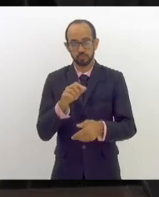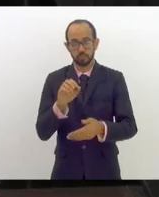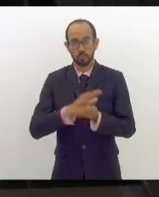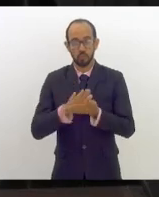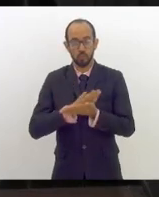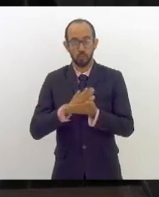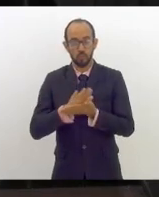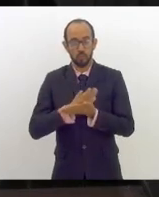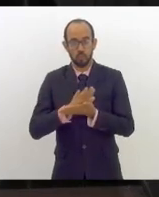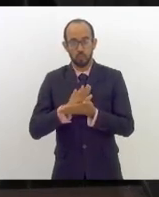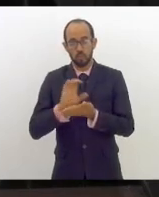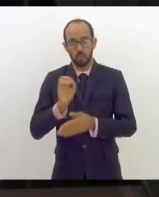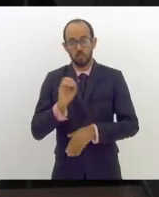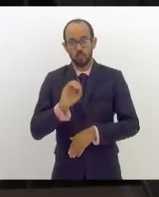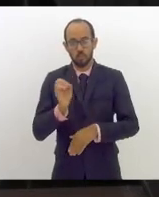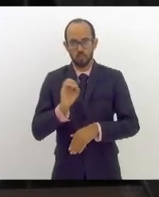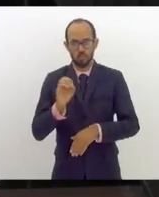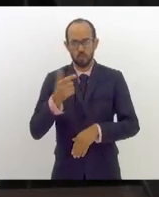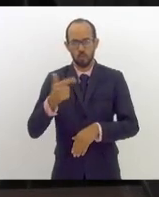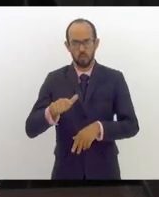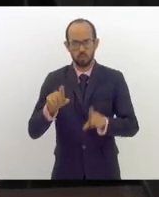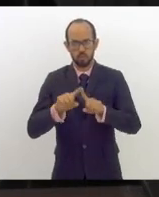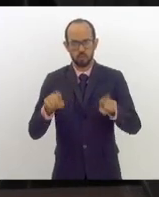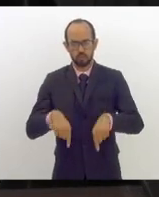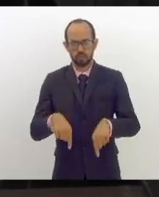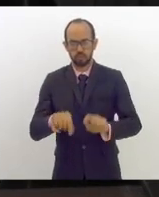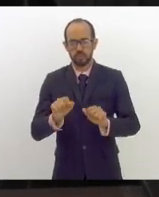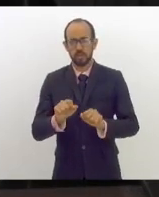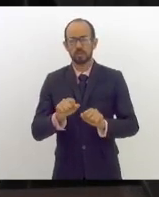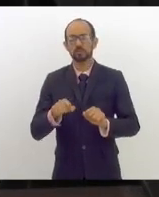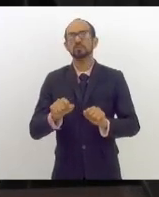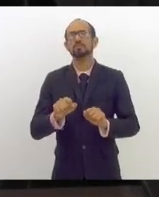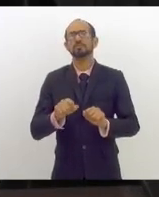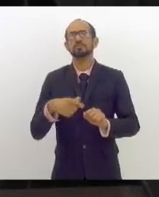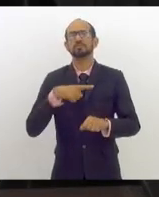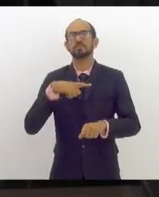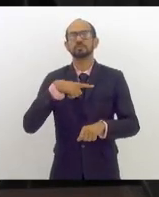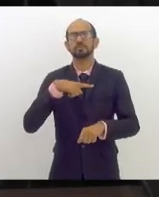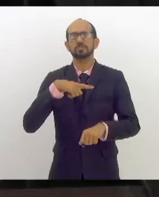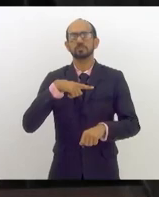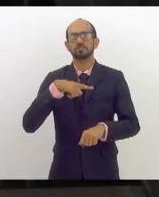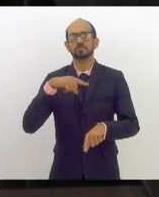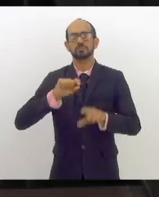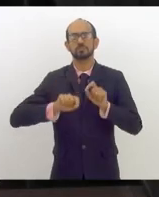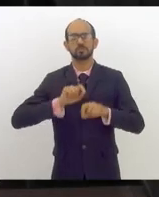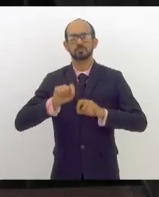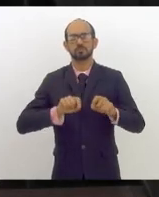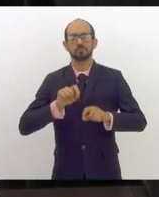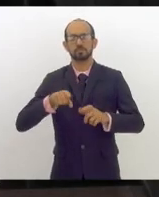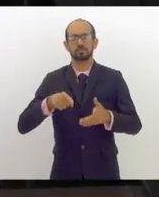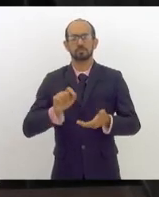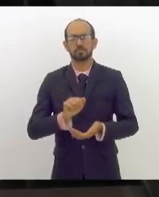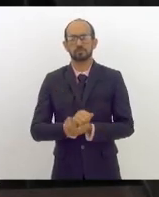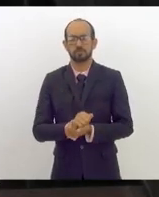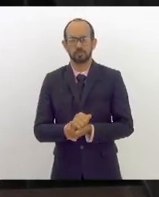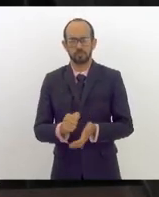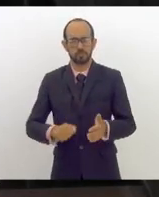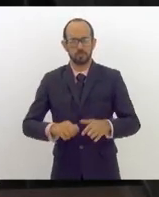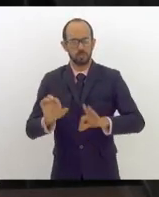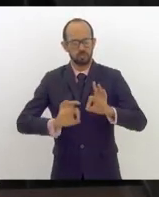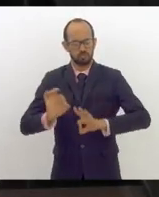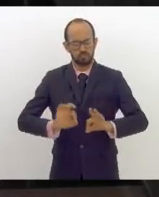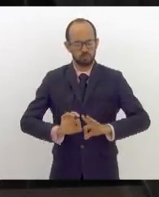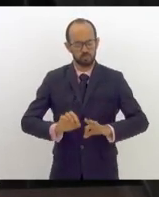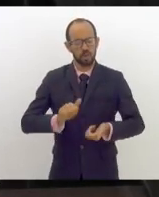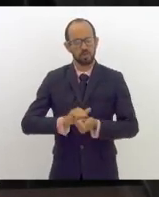é nenhum outro servidor nenhum outro trabalhador é que esteja que ele esteja preparada